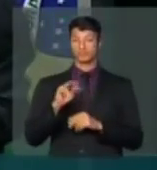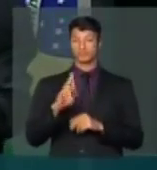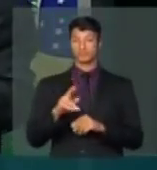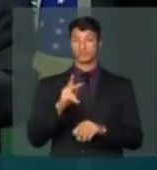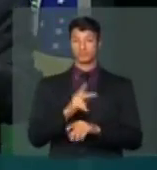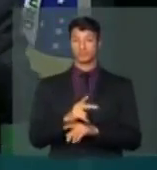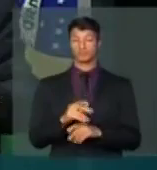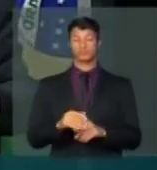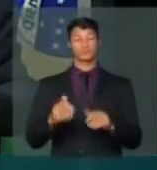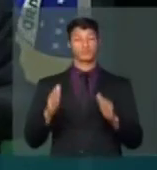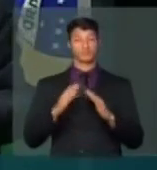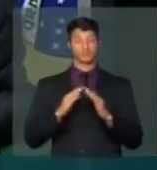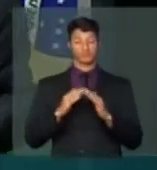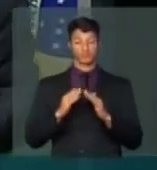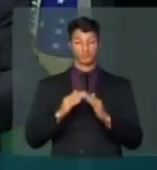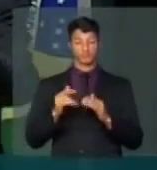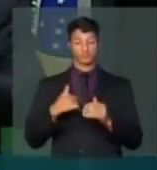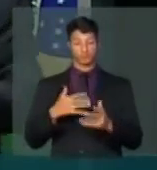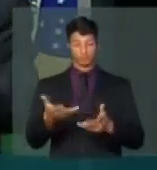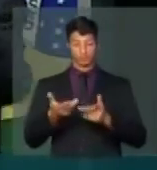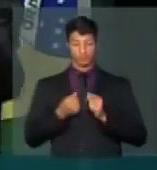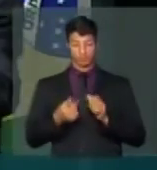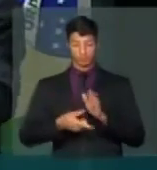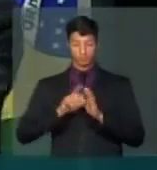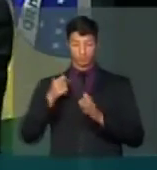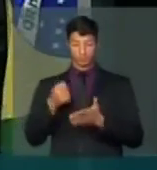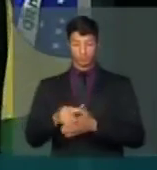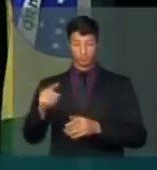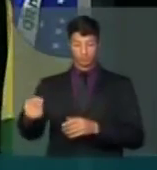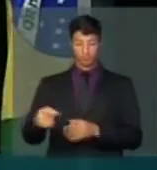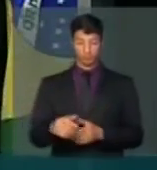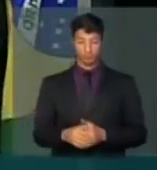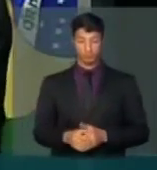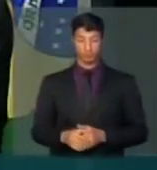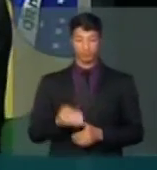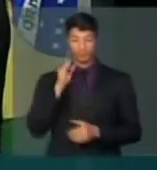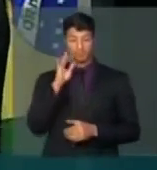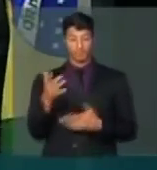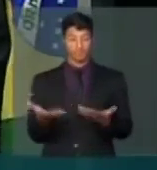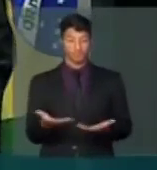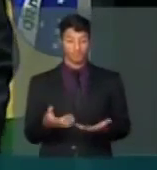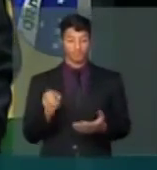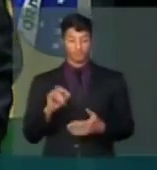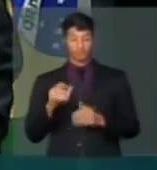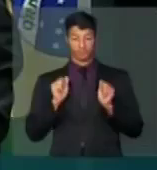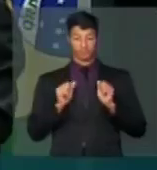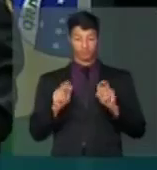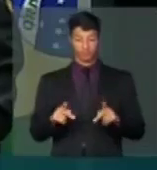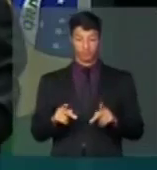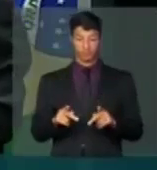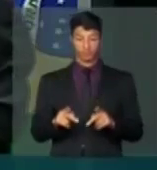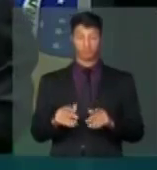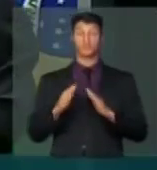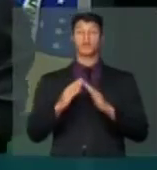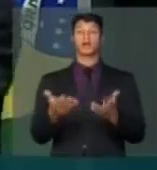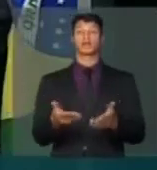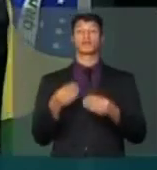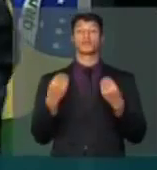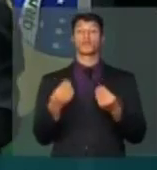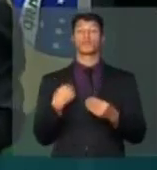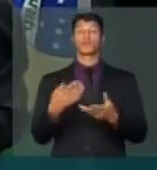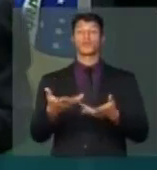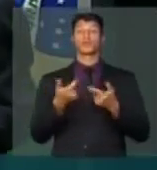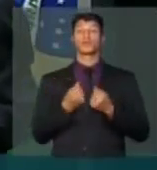previdenciário. A casa, eu recebo antes para pagar depois. Imagine se a aposentadoria fosse uma casa. Como é que